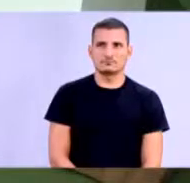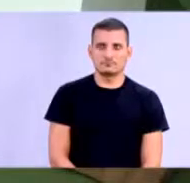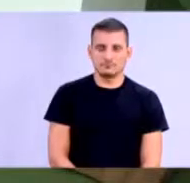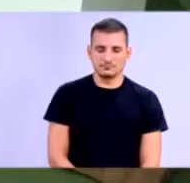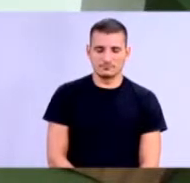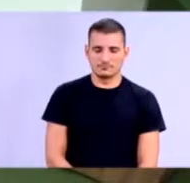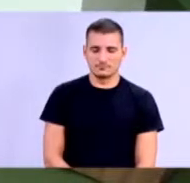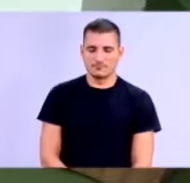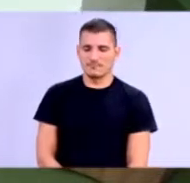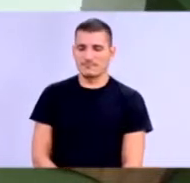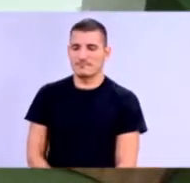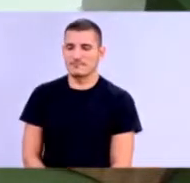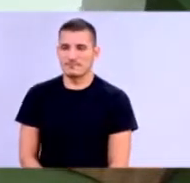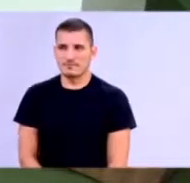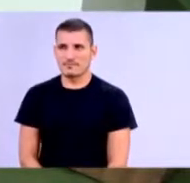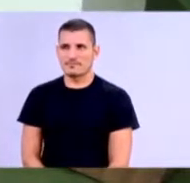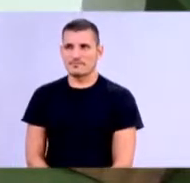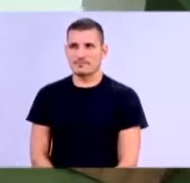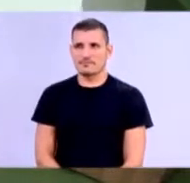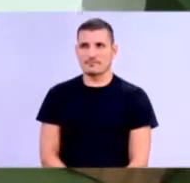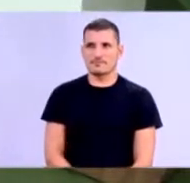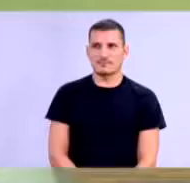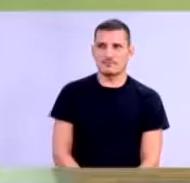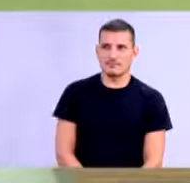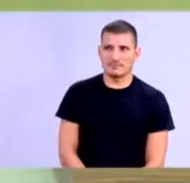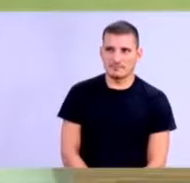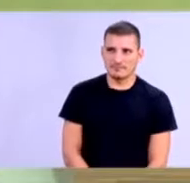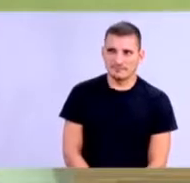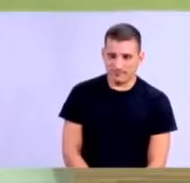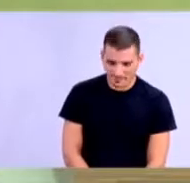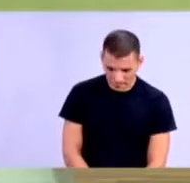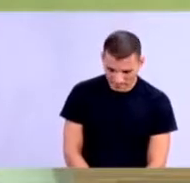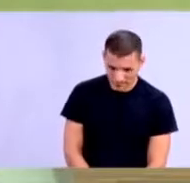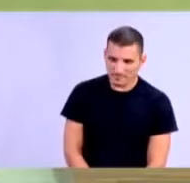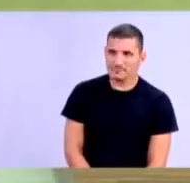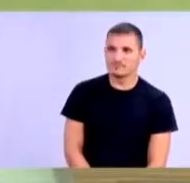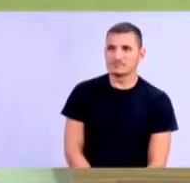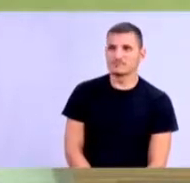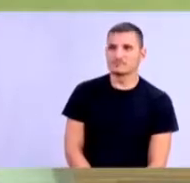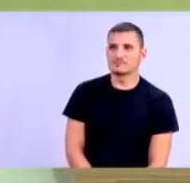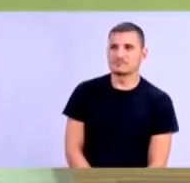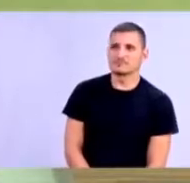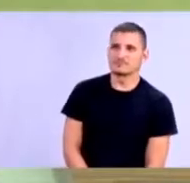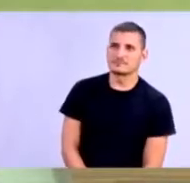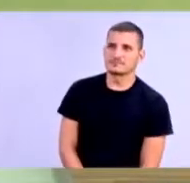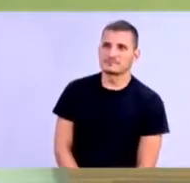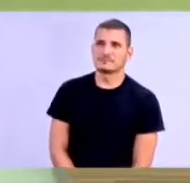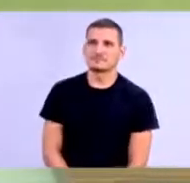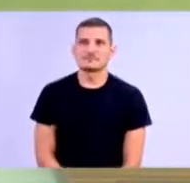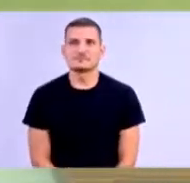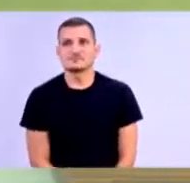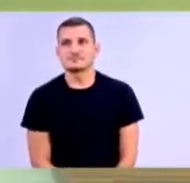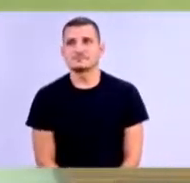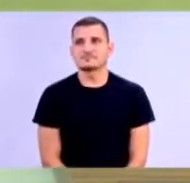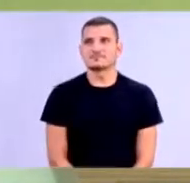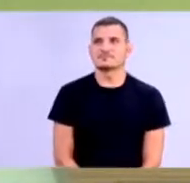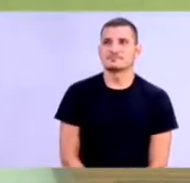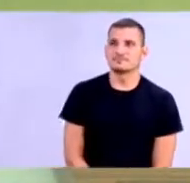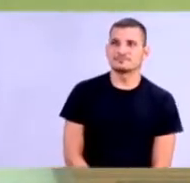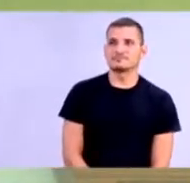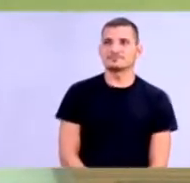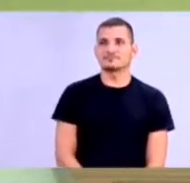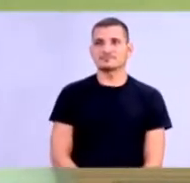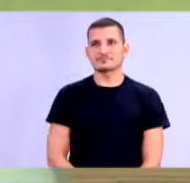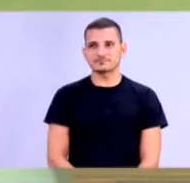de Olha, na questão aqui? 2, nós temos ainda o Polo de Porto Velho, né,